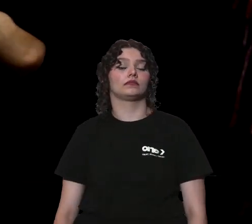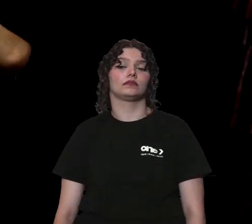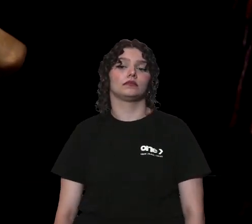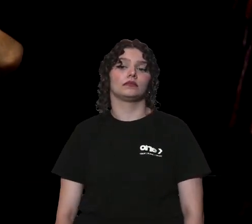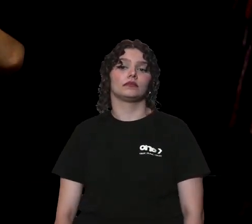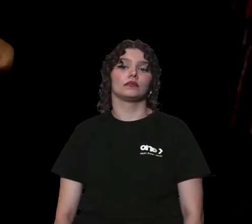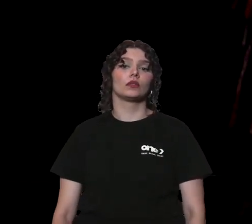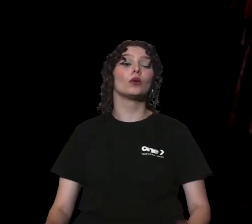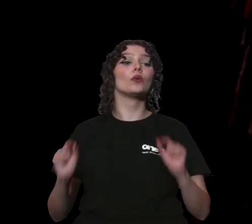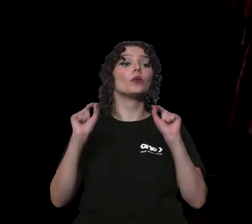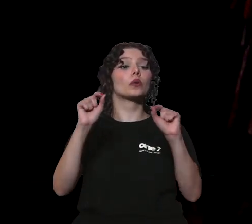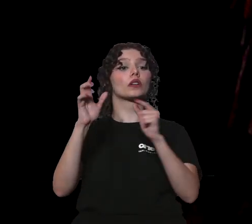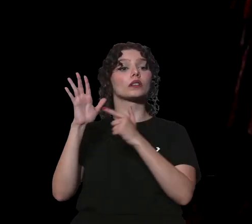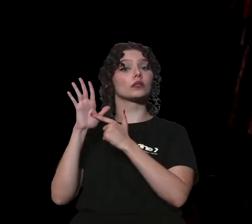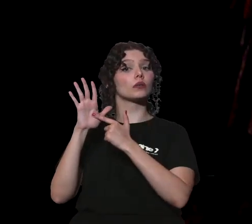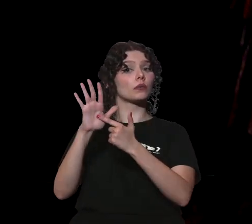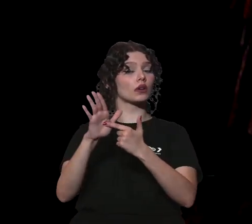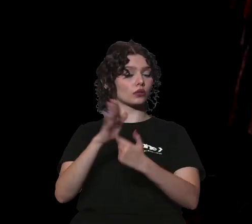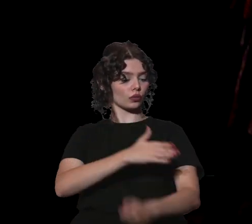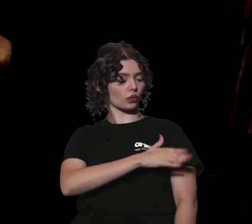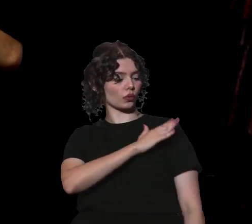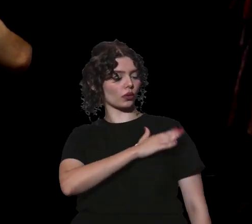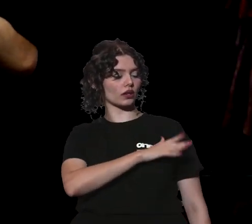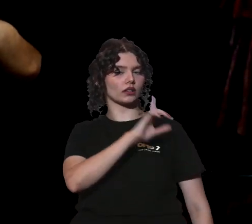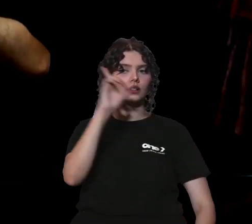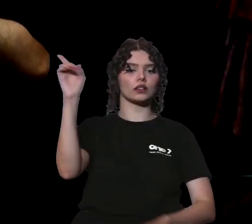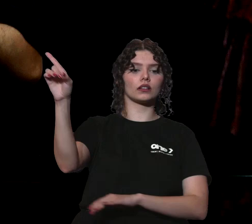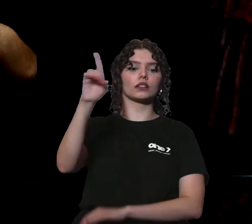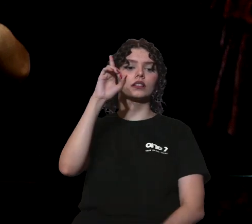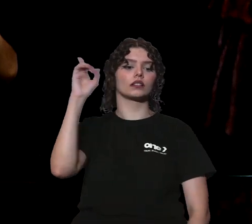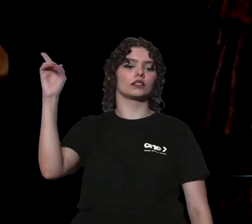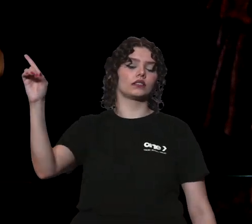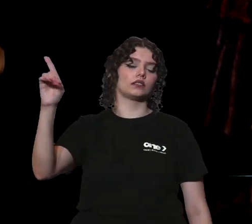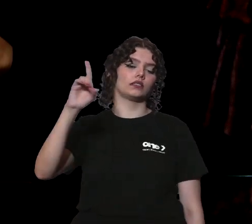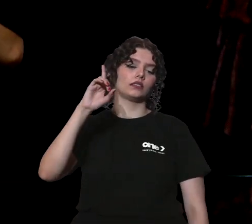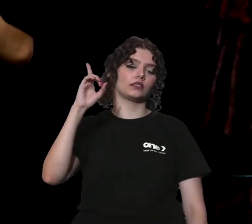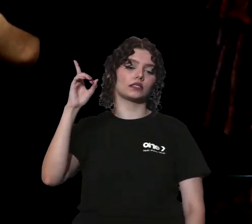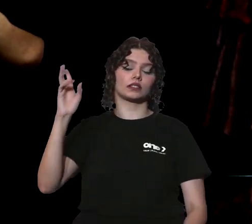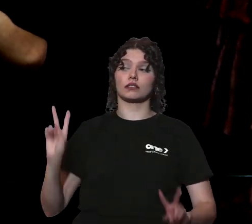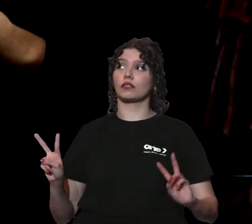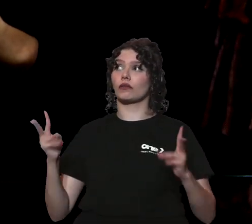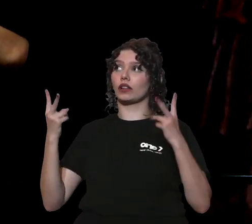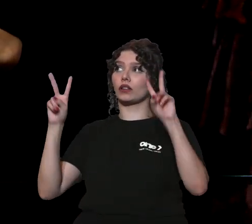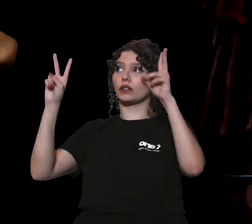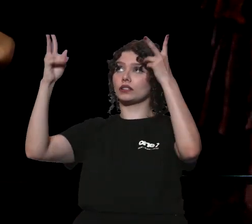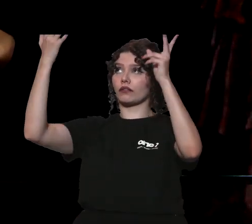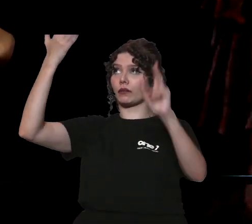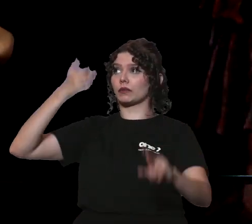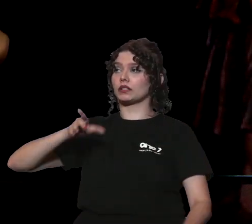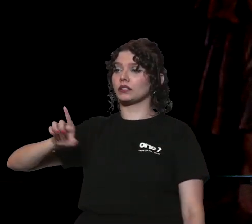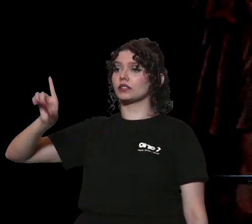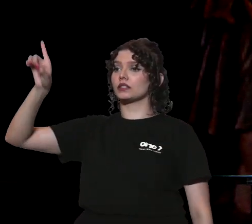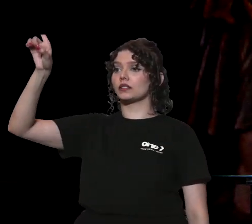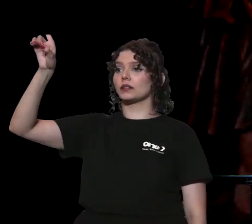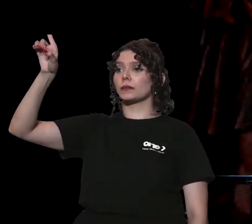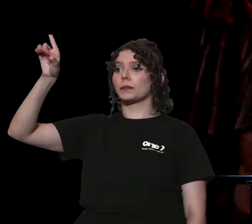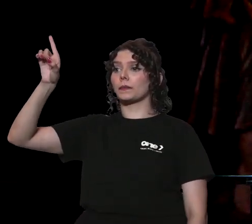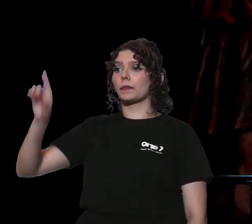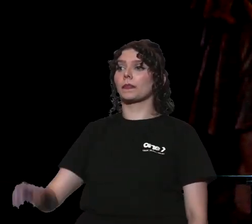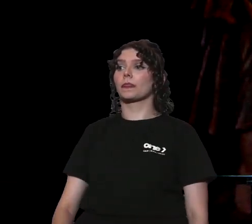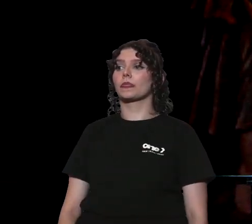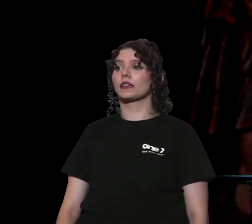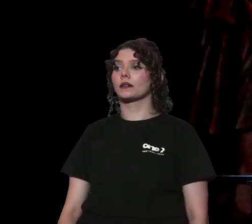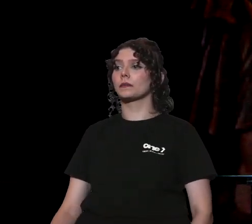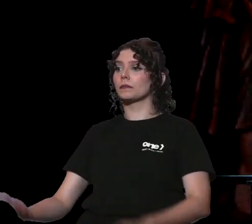E o que isso mostra do coração de Davi, que era um homem que valorizava a presença de Deus? Mostra